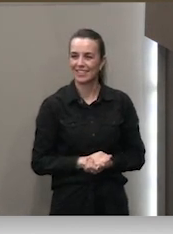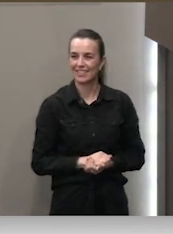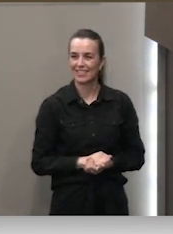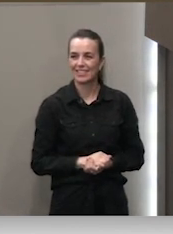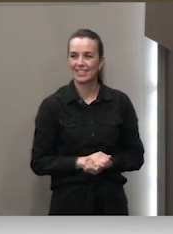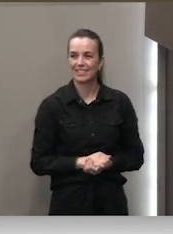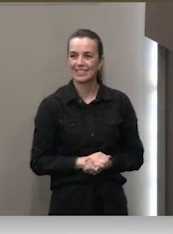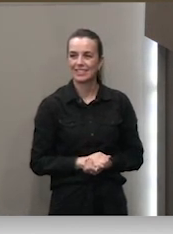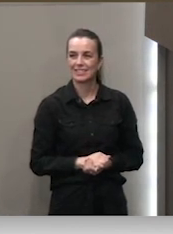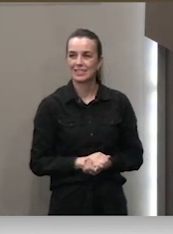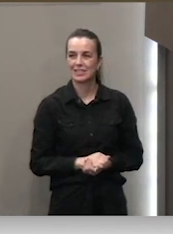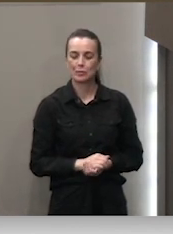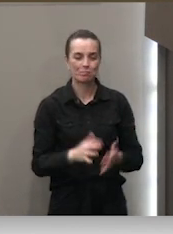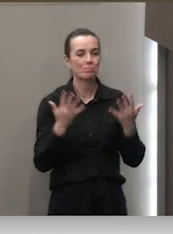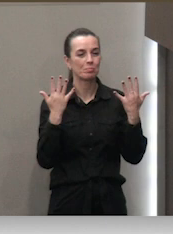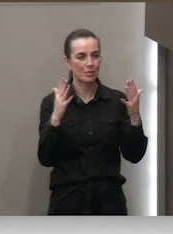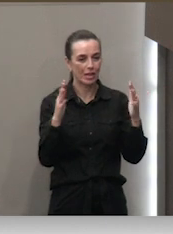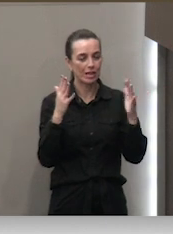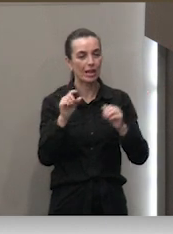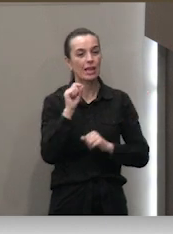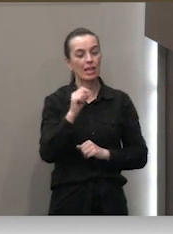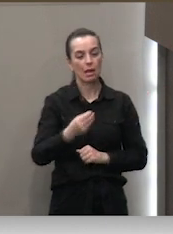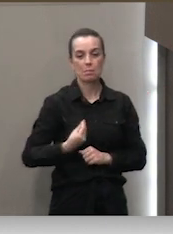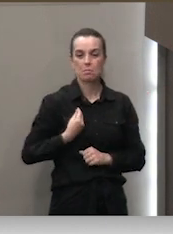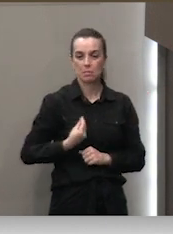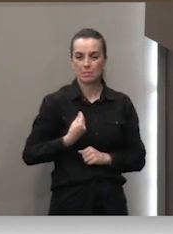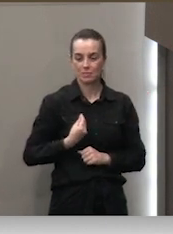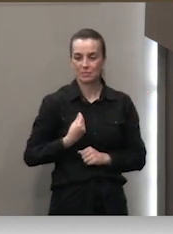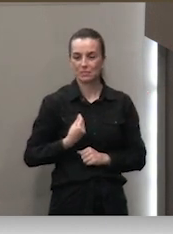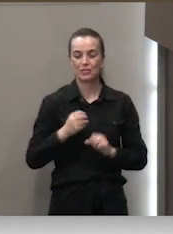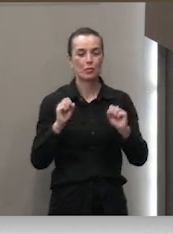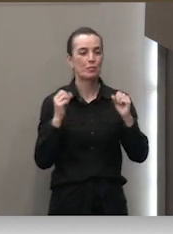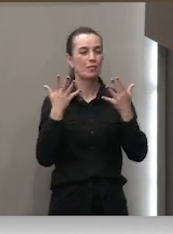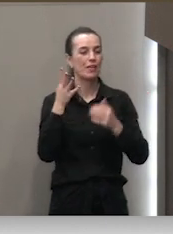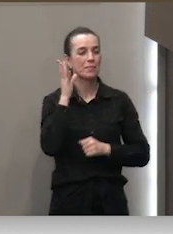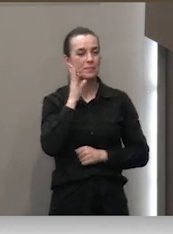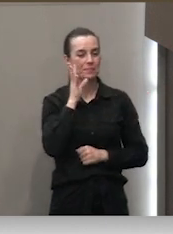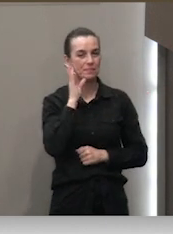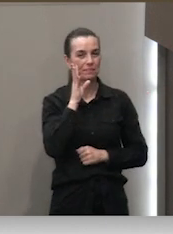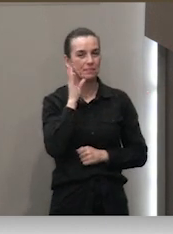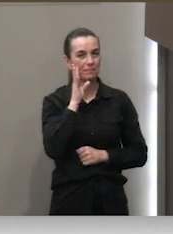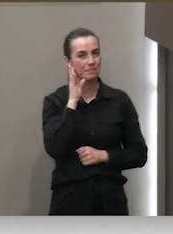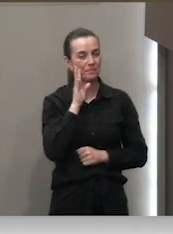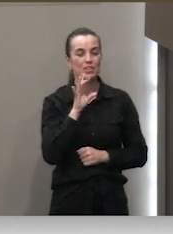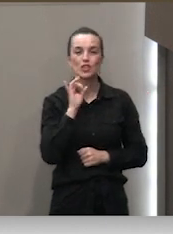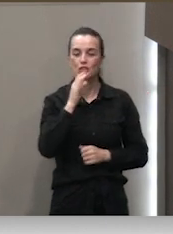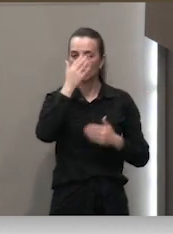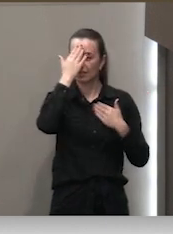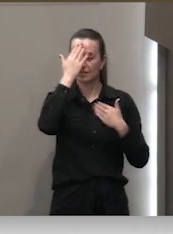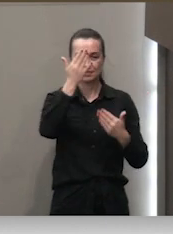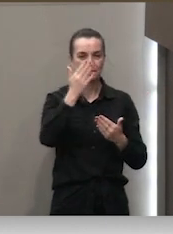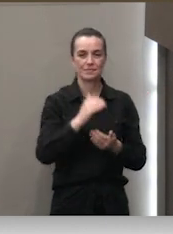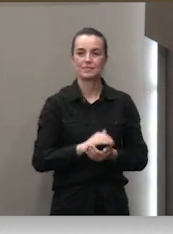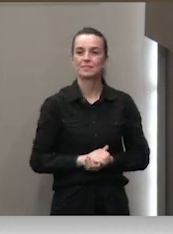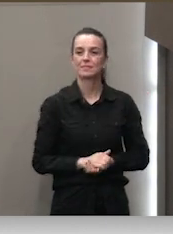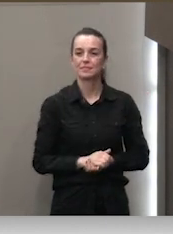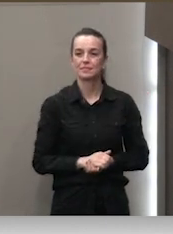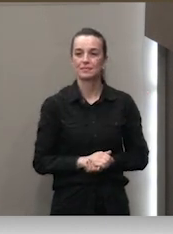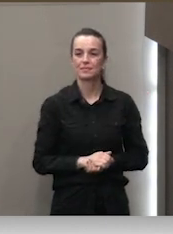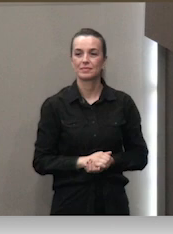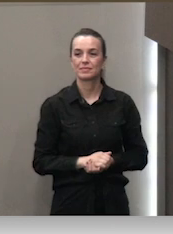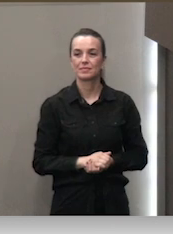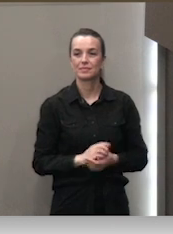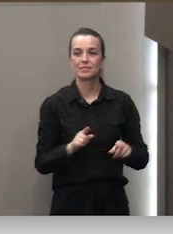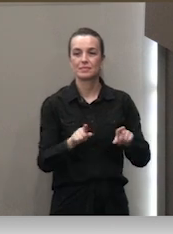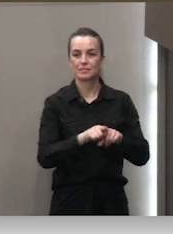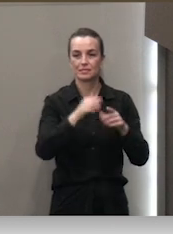tudo presente. Foi maravilhoso aquela festa. Olha, não tem o que a gente falar lá. Então só tem que agradecer. Também já quero agradecer meu